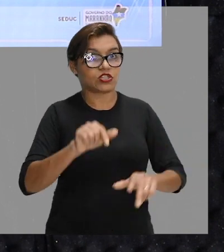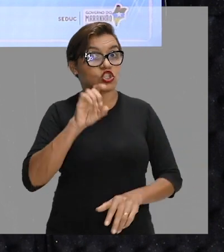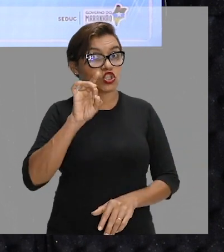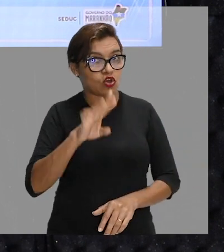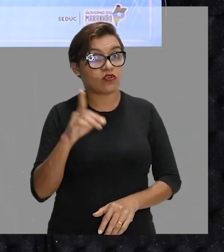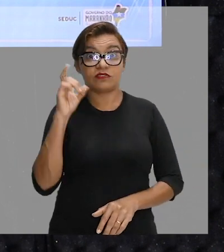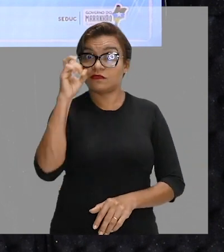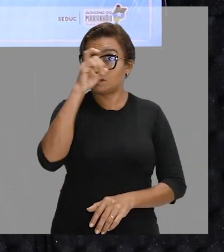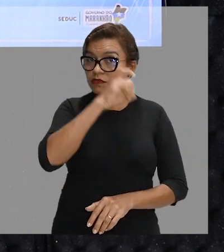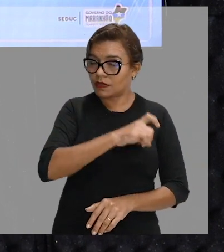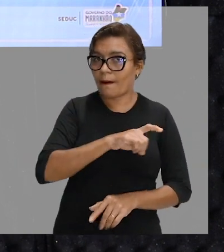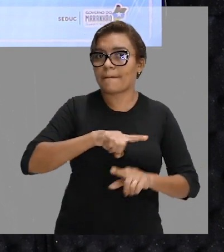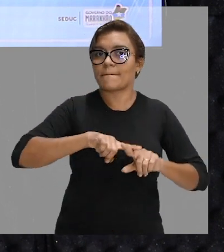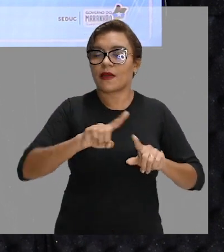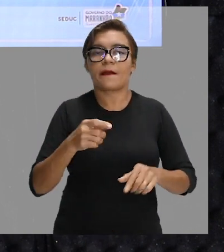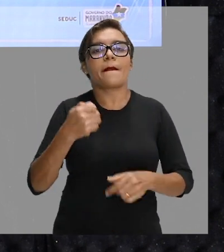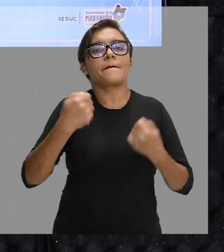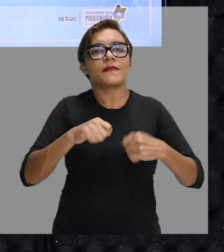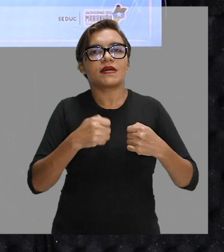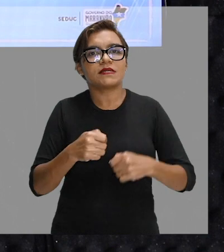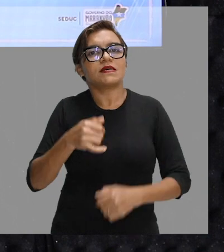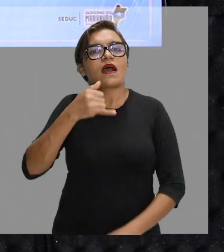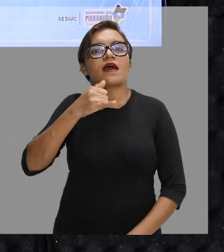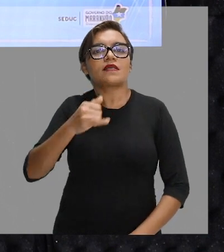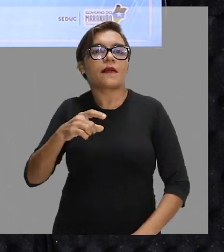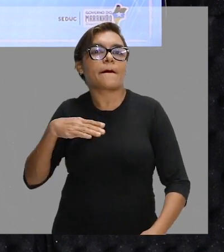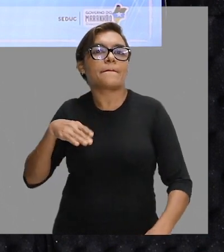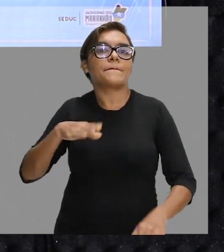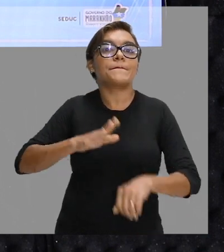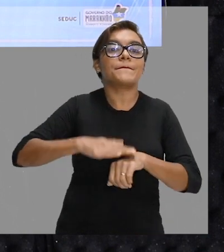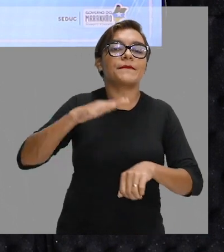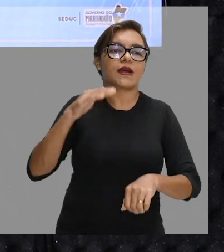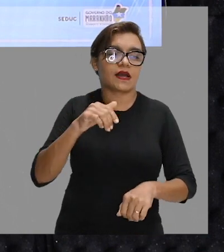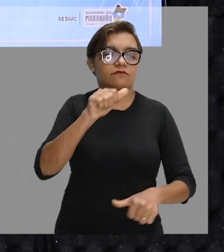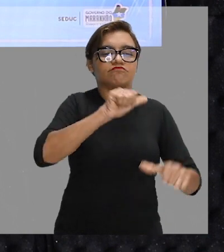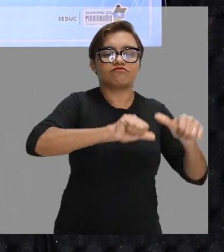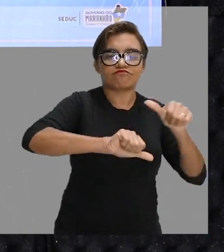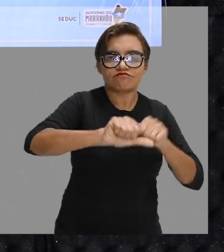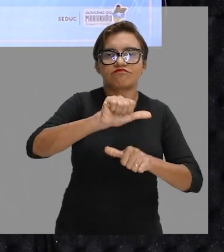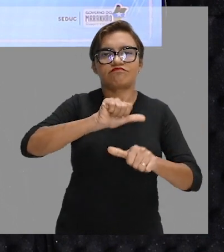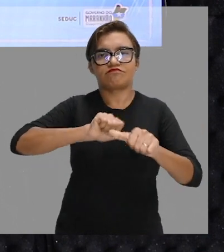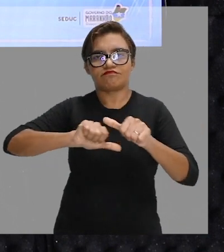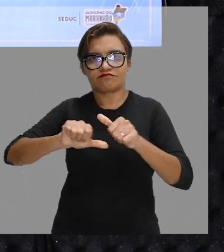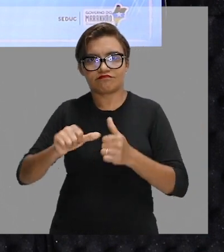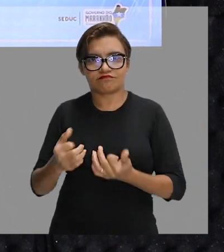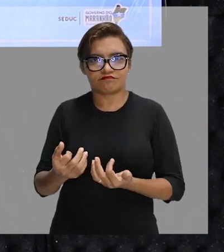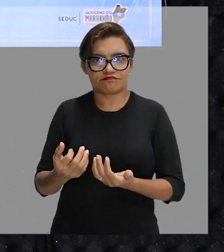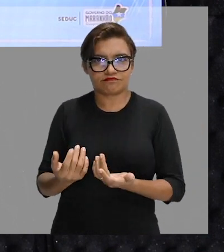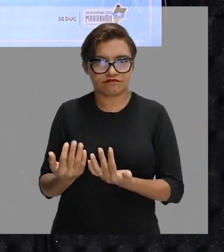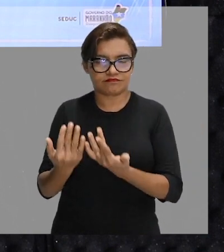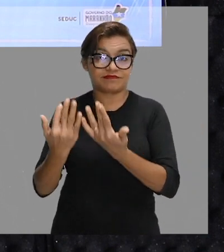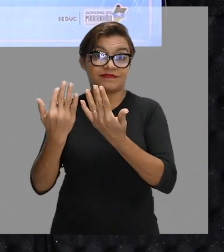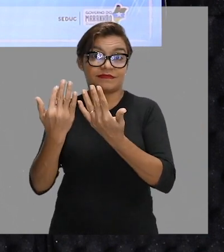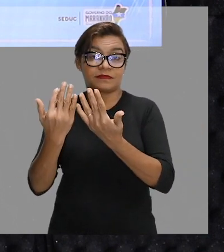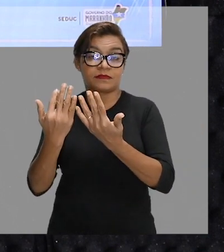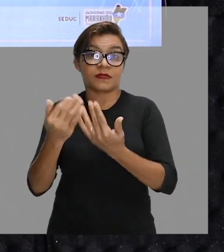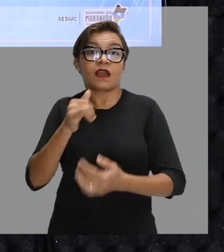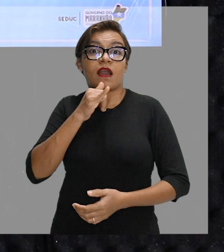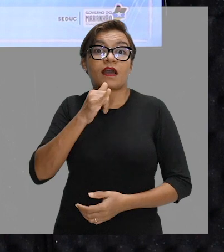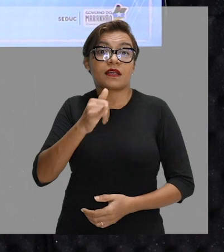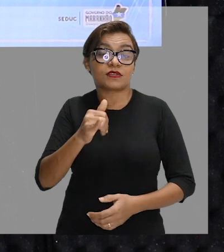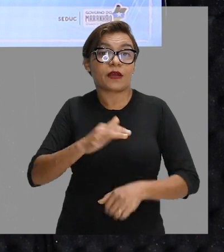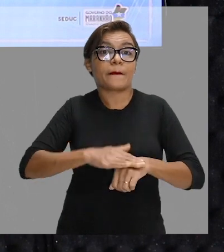vamos precisar de mais energia para que essa água passe para o estado gasoso. Essa maior energia, ela vai